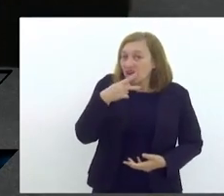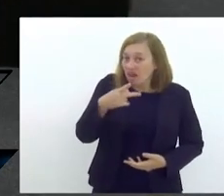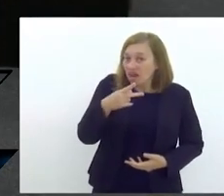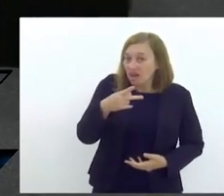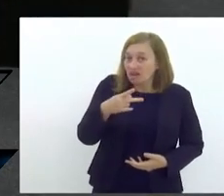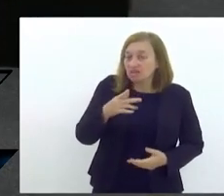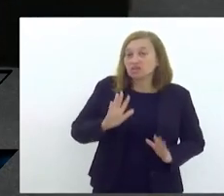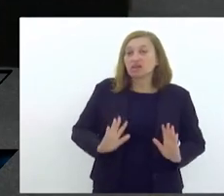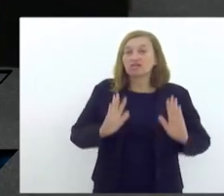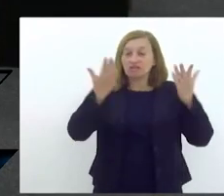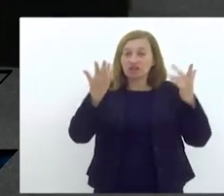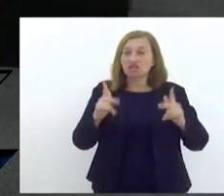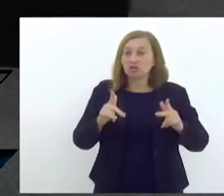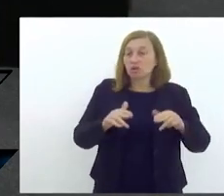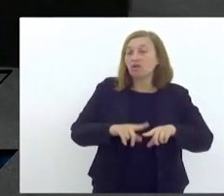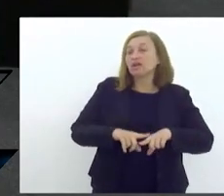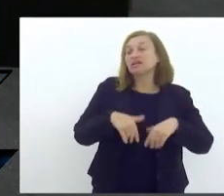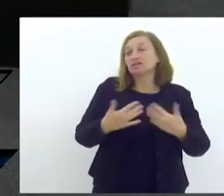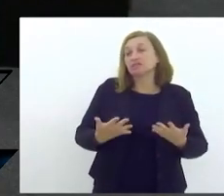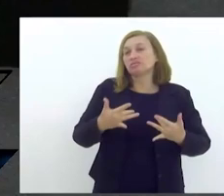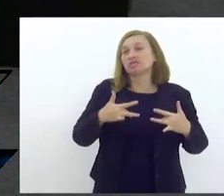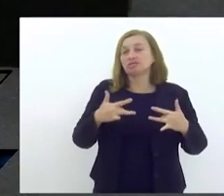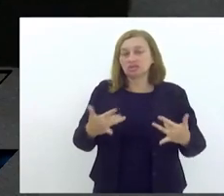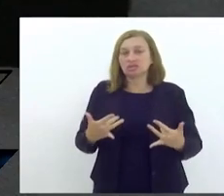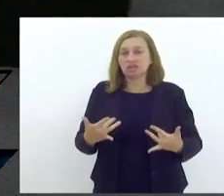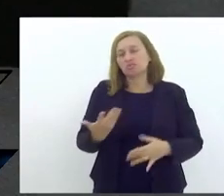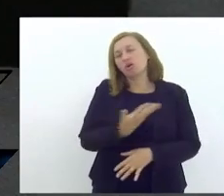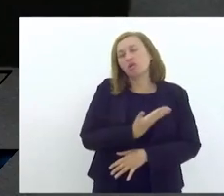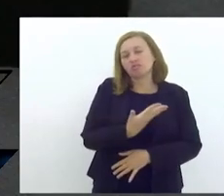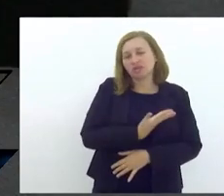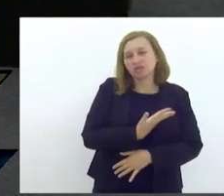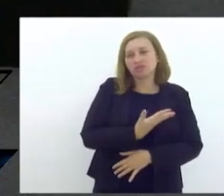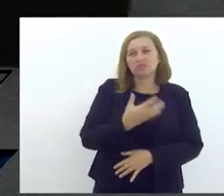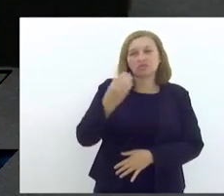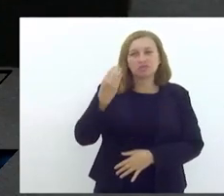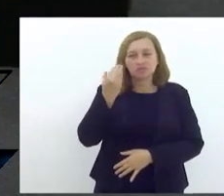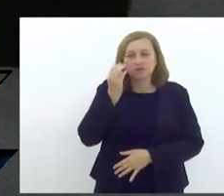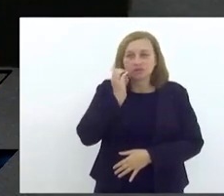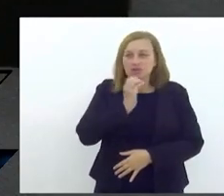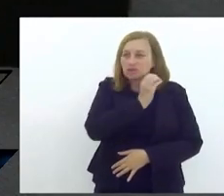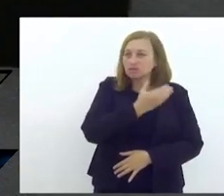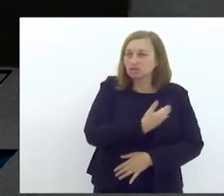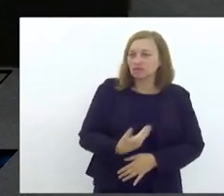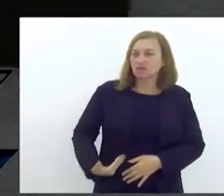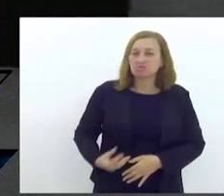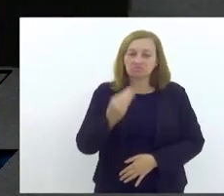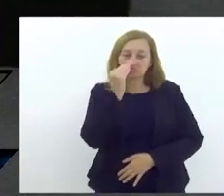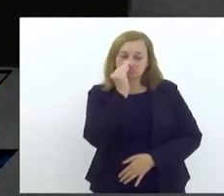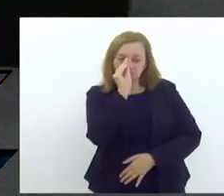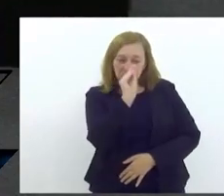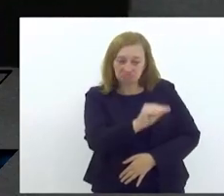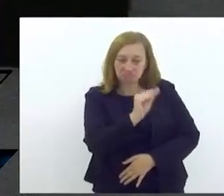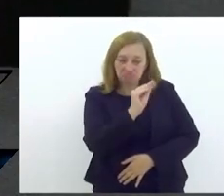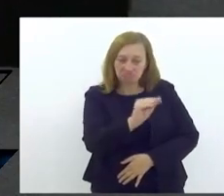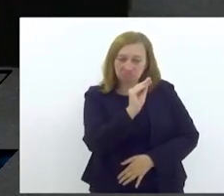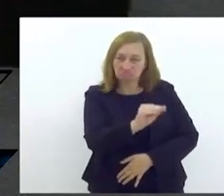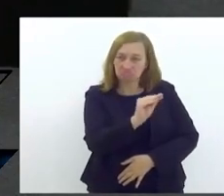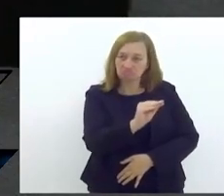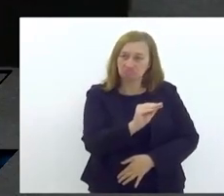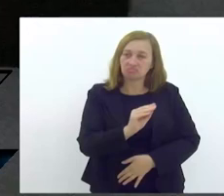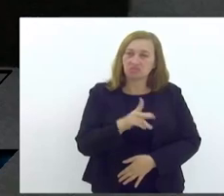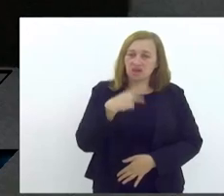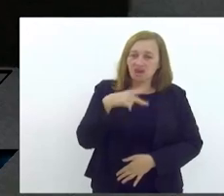próprio evento portanto aqui vai minha solidariedade ao meu amigo Governador Cláudio Castro e o meu repúdio ah infeliz